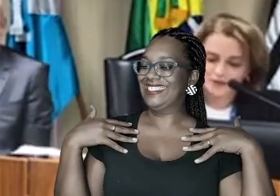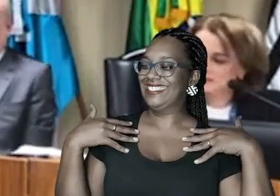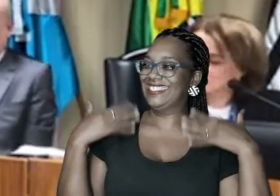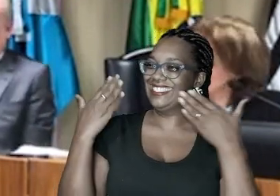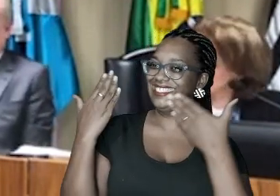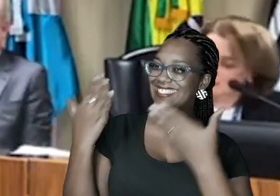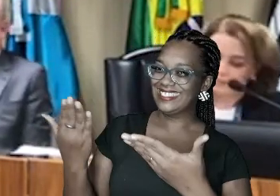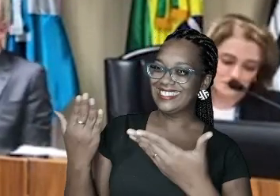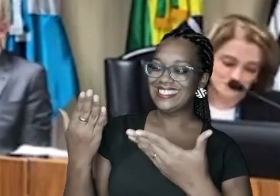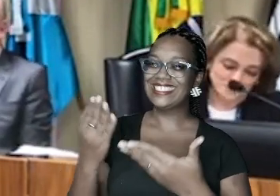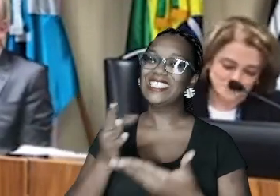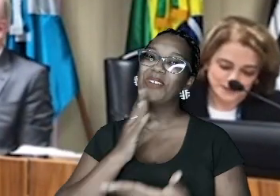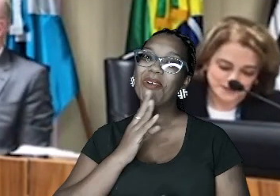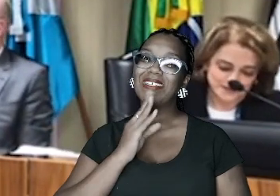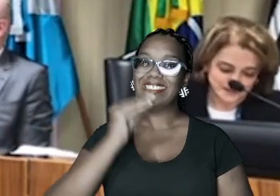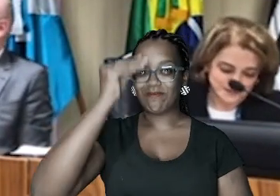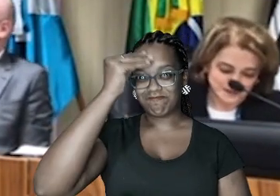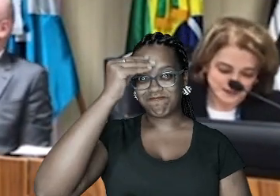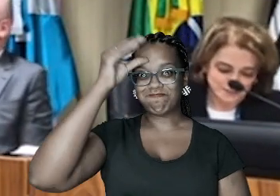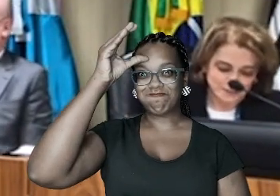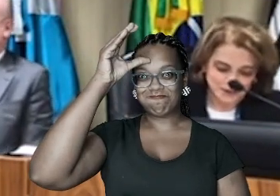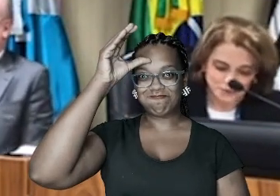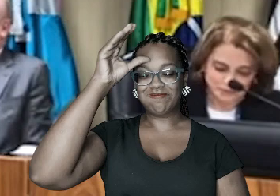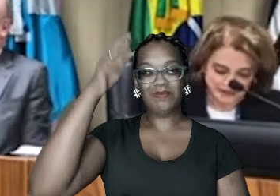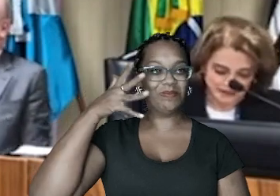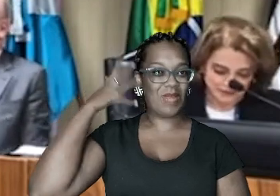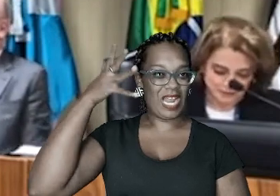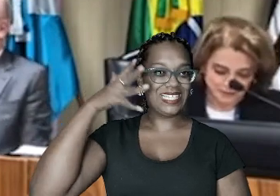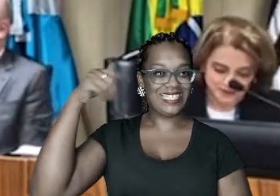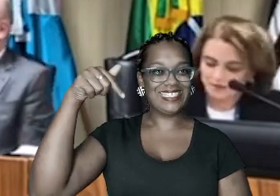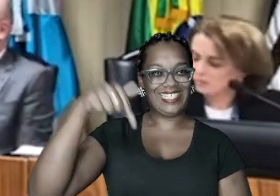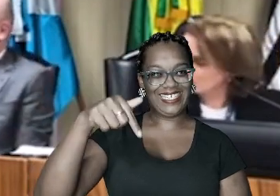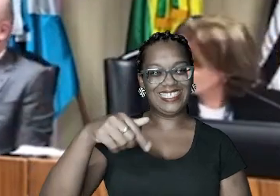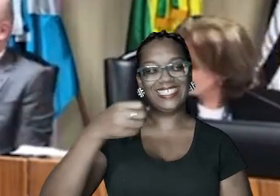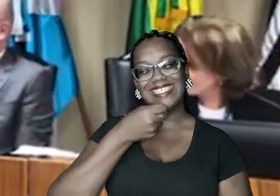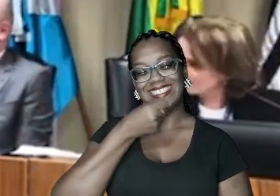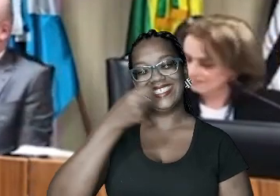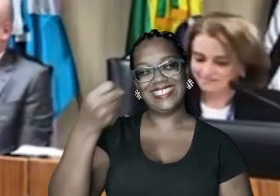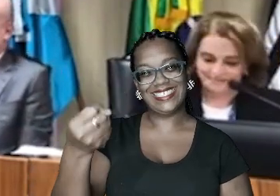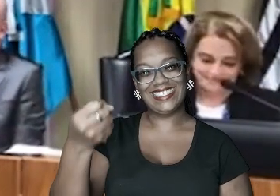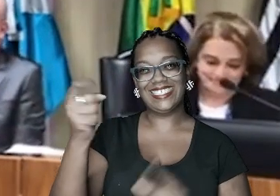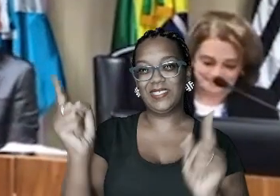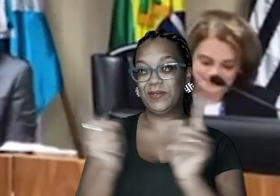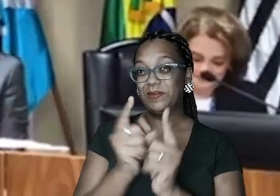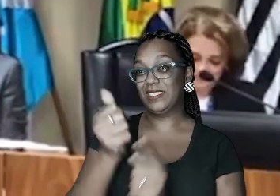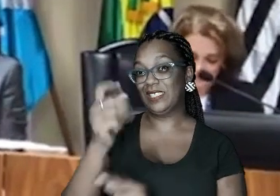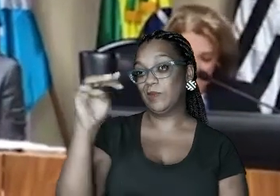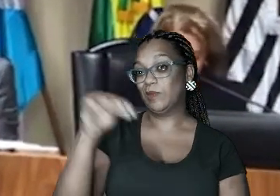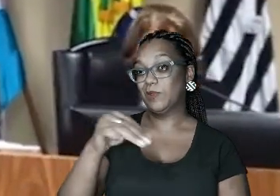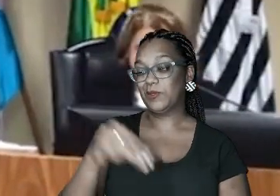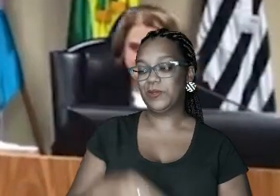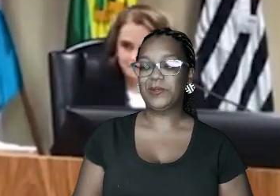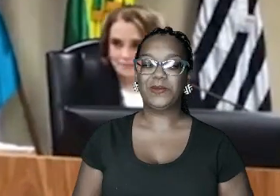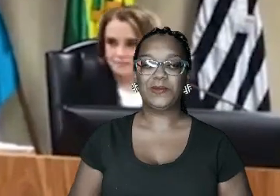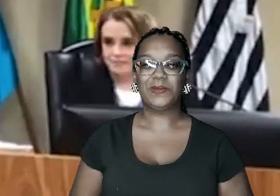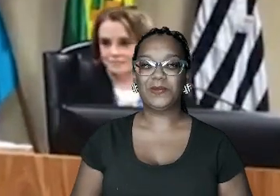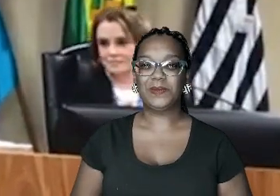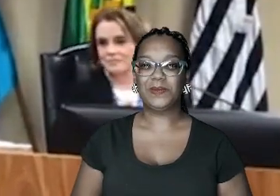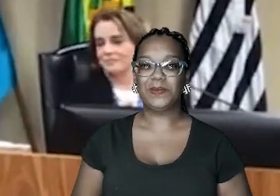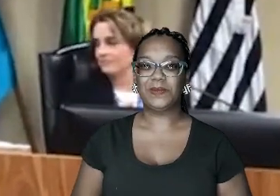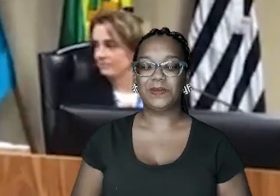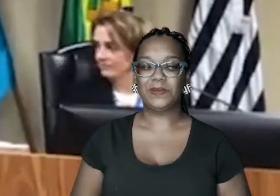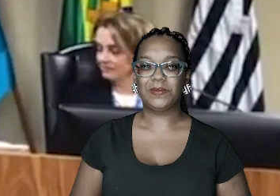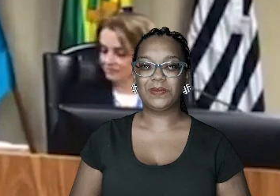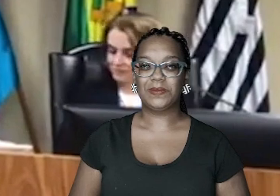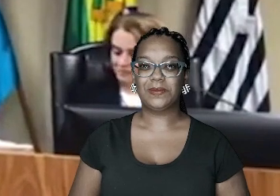conhecimento pelo nosso palestrante a quem passo a palavra por 15 primeiro lugar